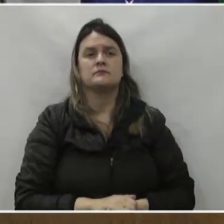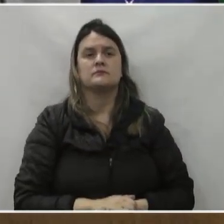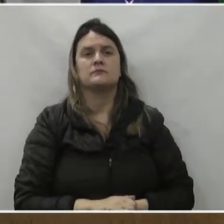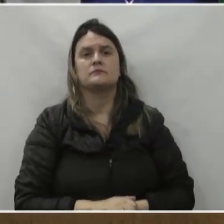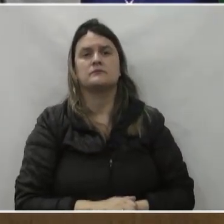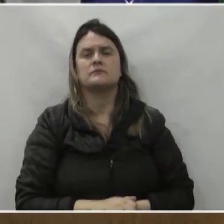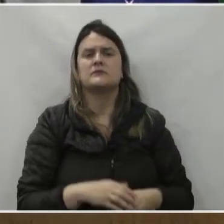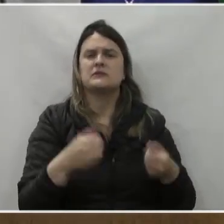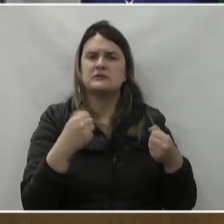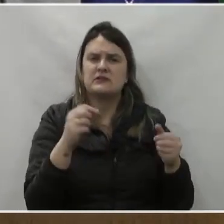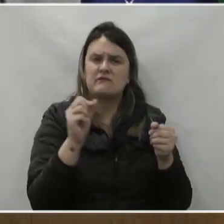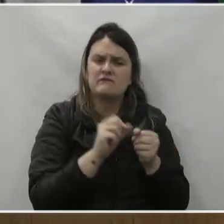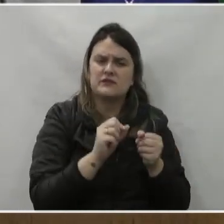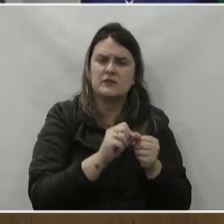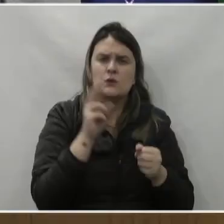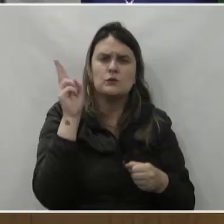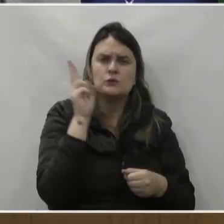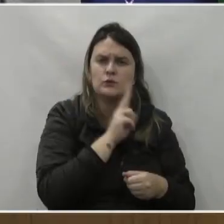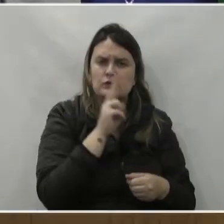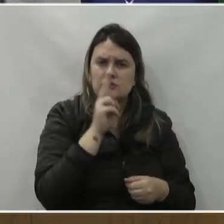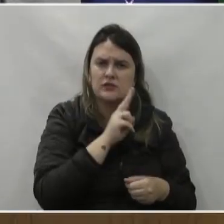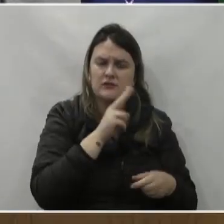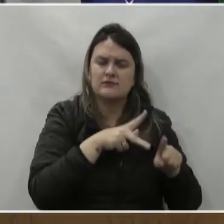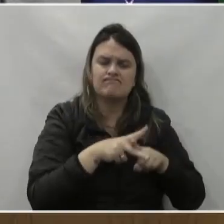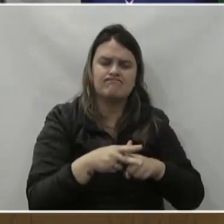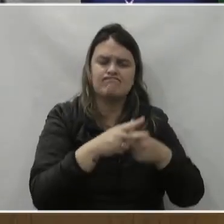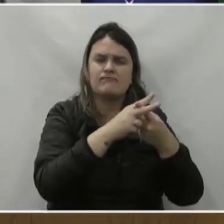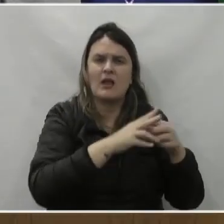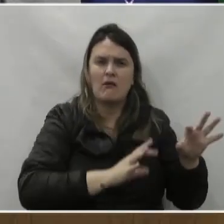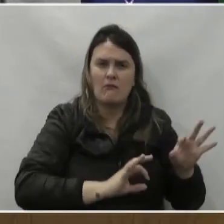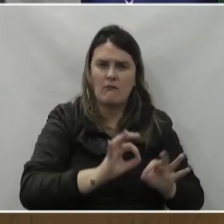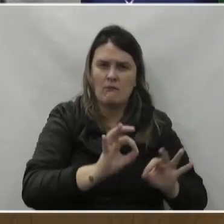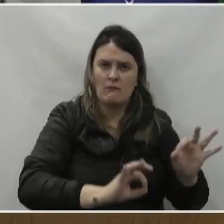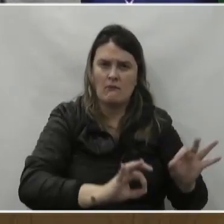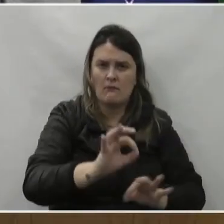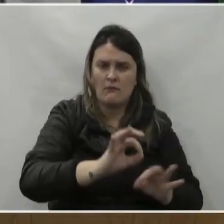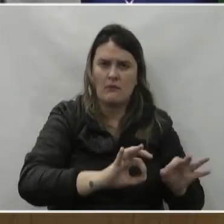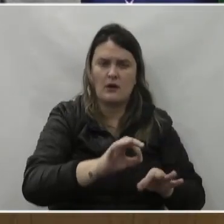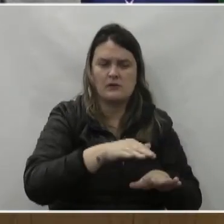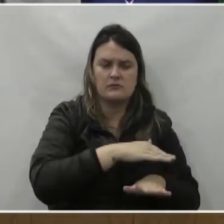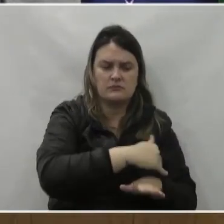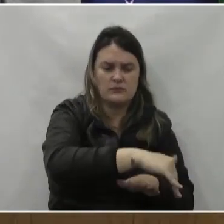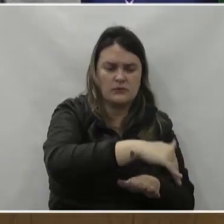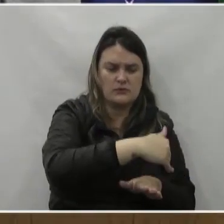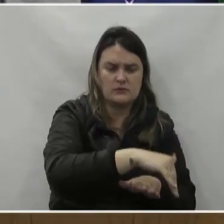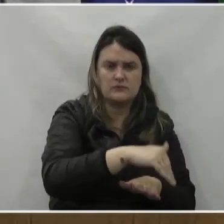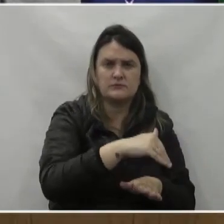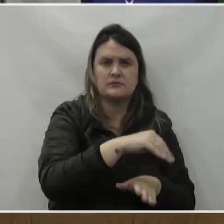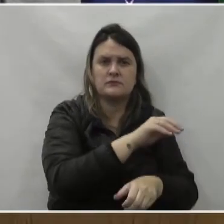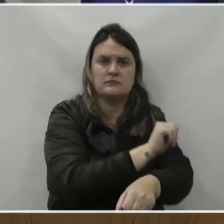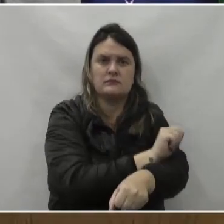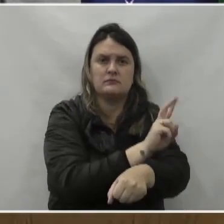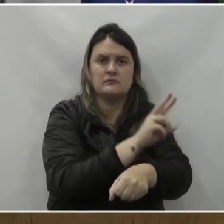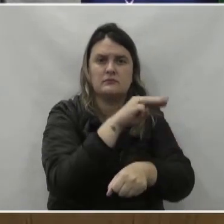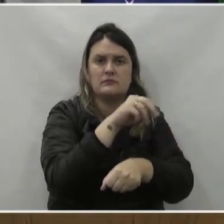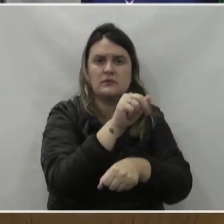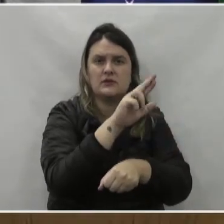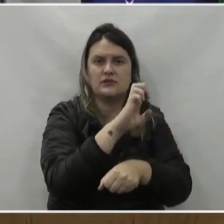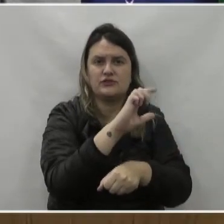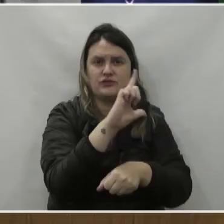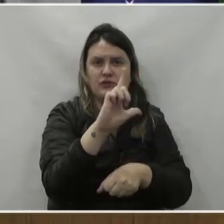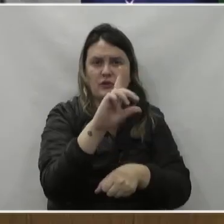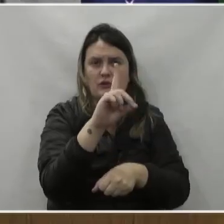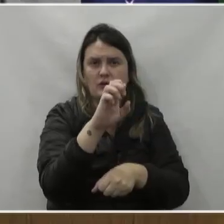da realização com urgência de manutenção e reparo dos buracos existentes na Avenida Marechal Deodoro,